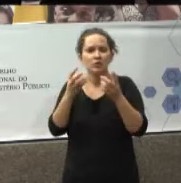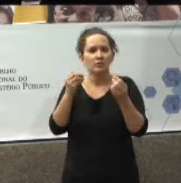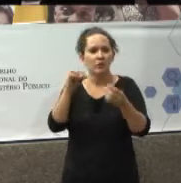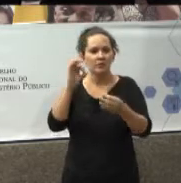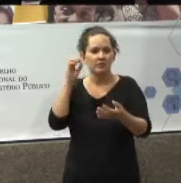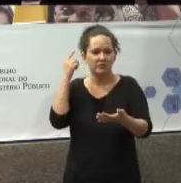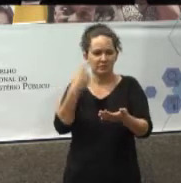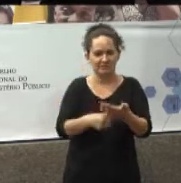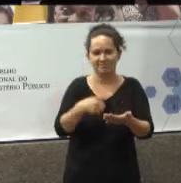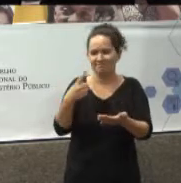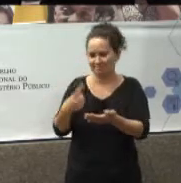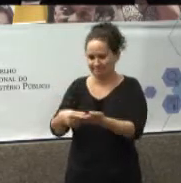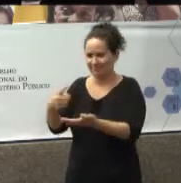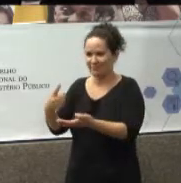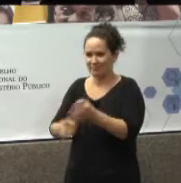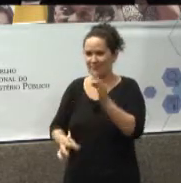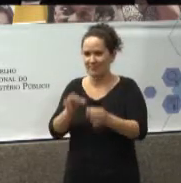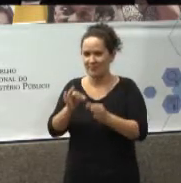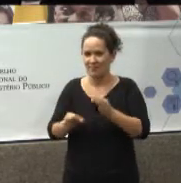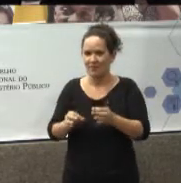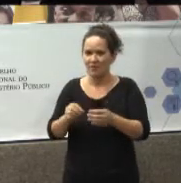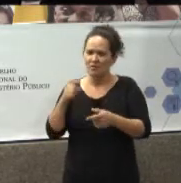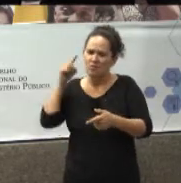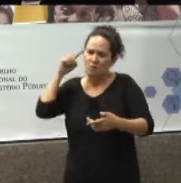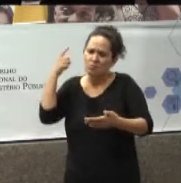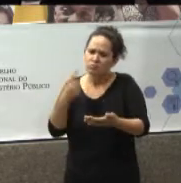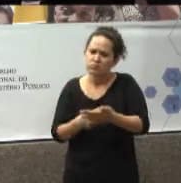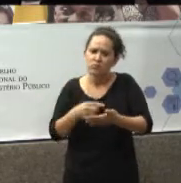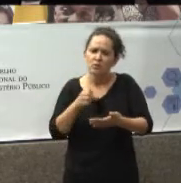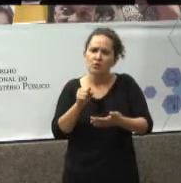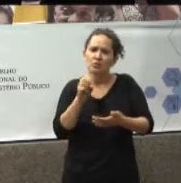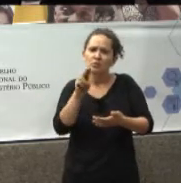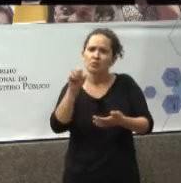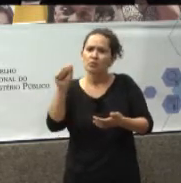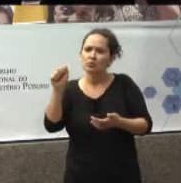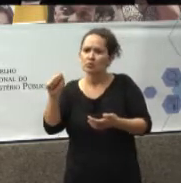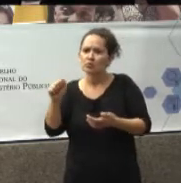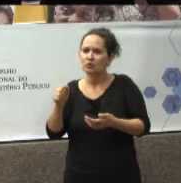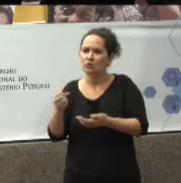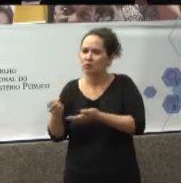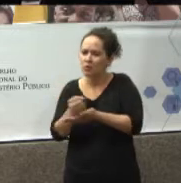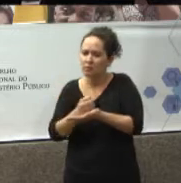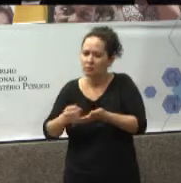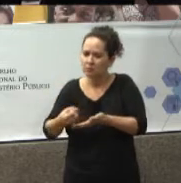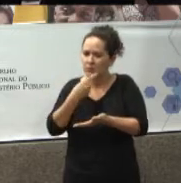mandando o sus fornece medicamentos que não são reconhecidos pela anvisa